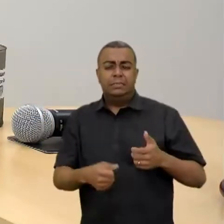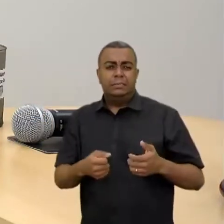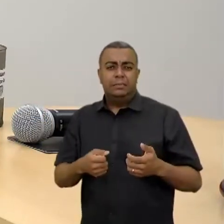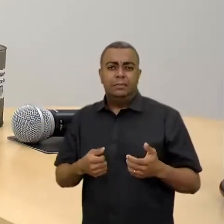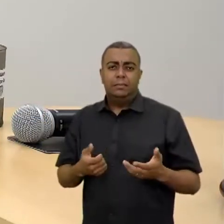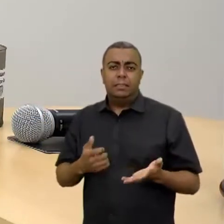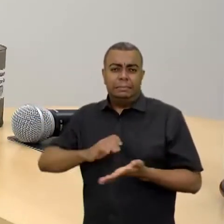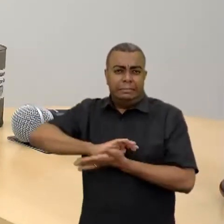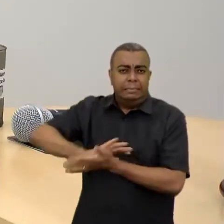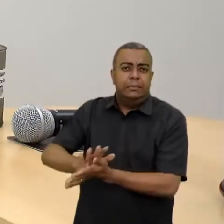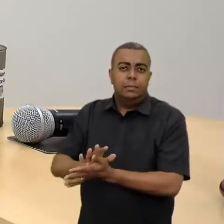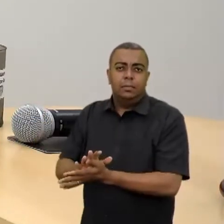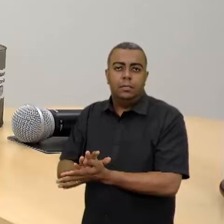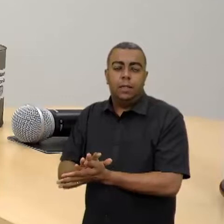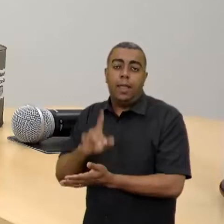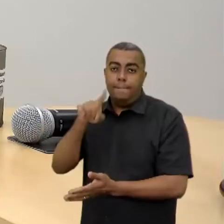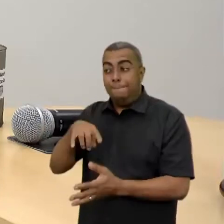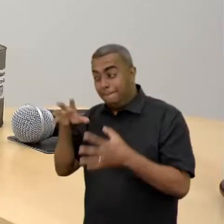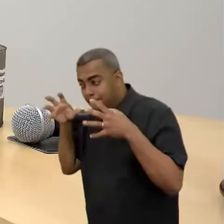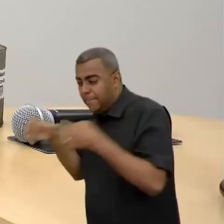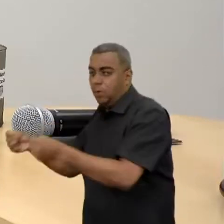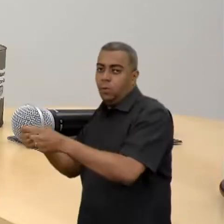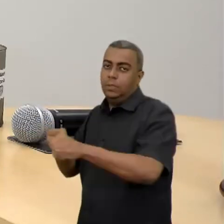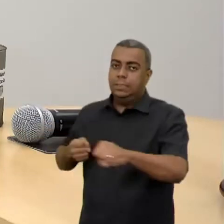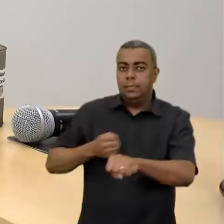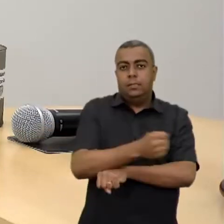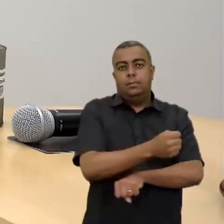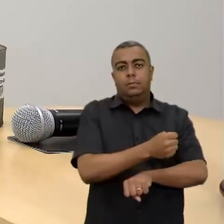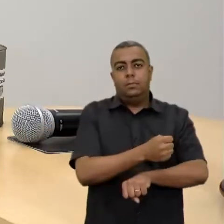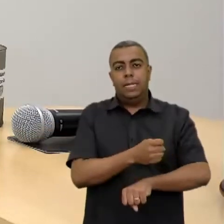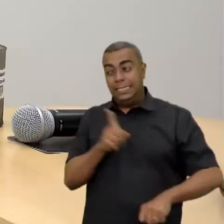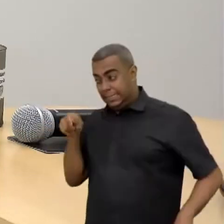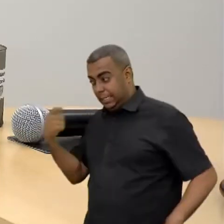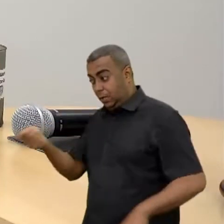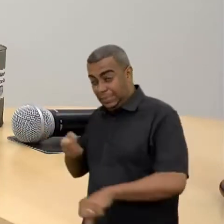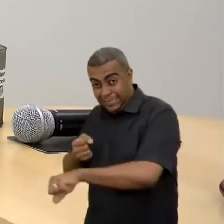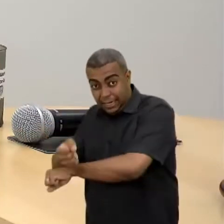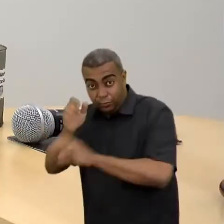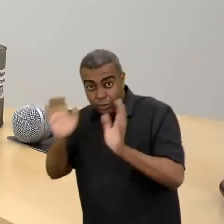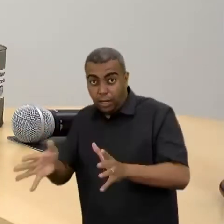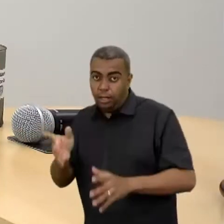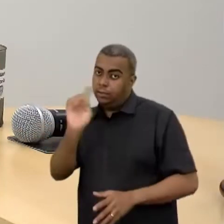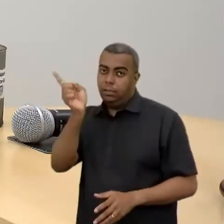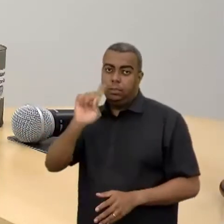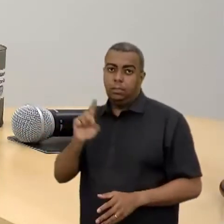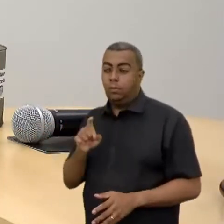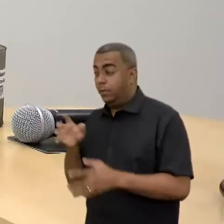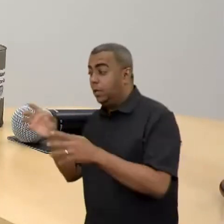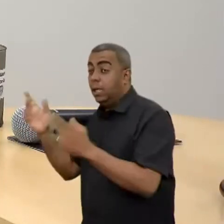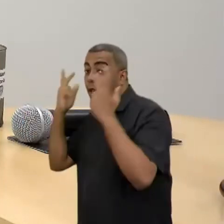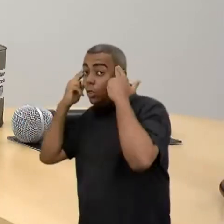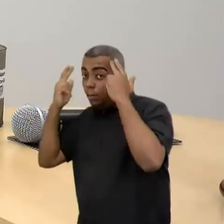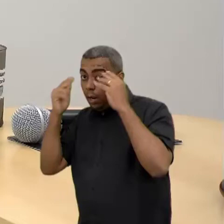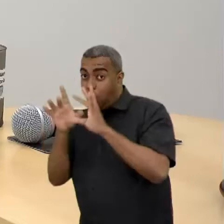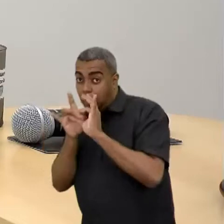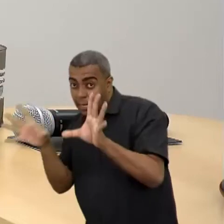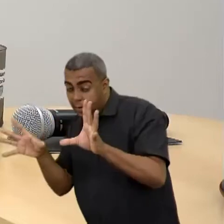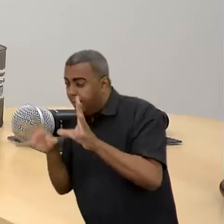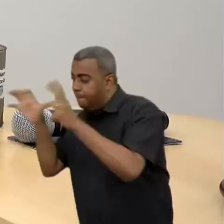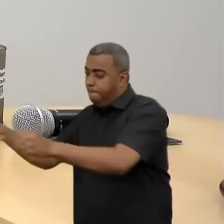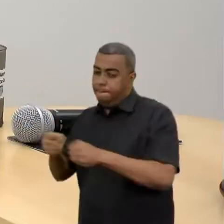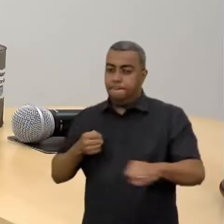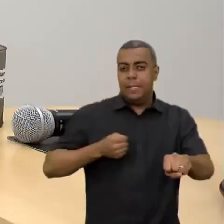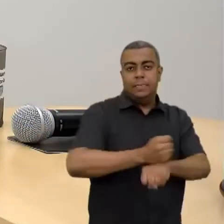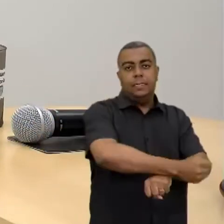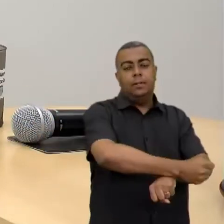elas foram escravizadas, né? Elas sofreram um processo de escravização e não eram escravas. Então, é